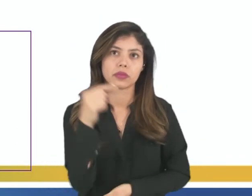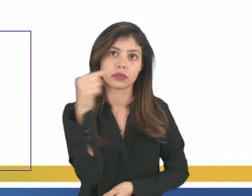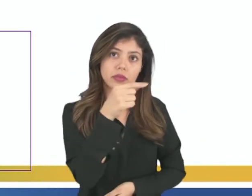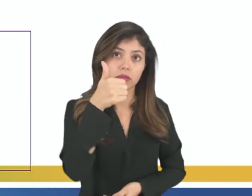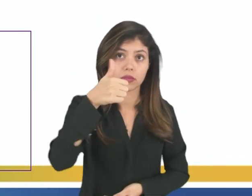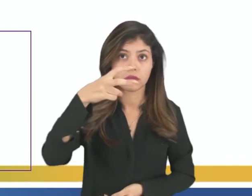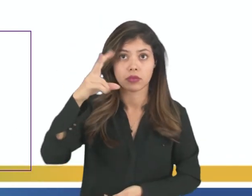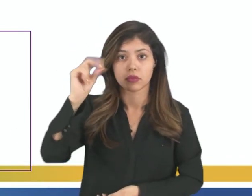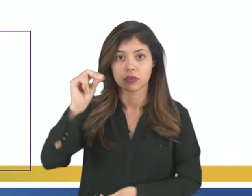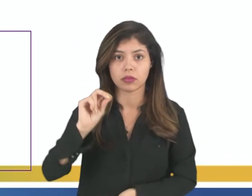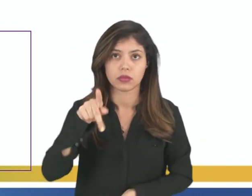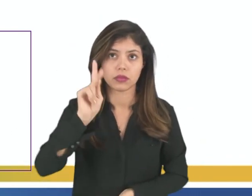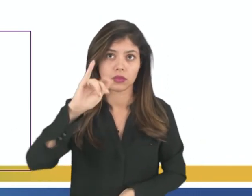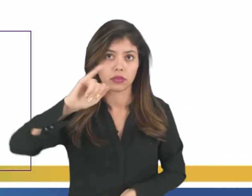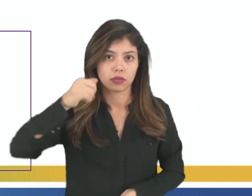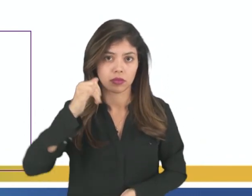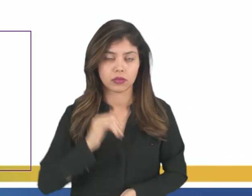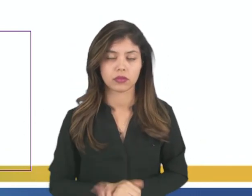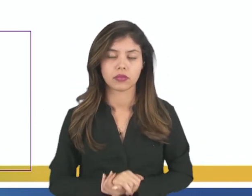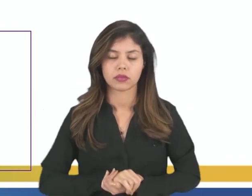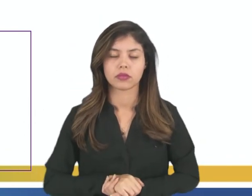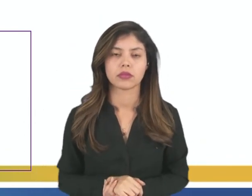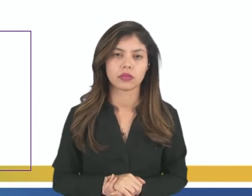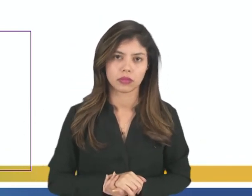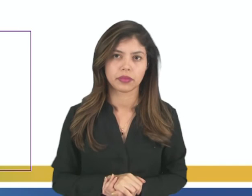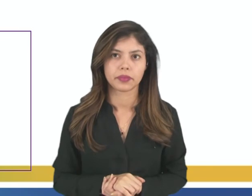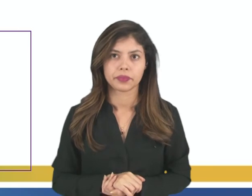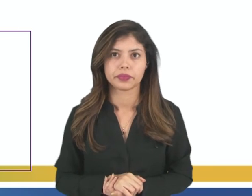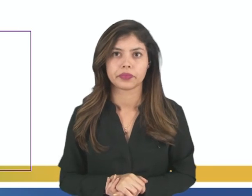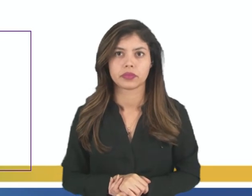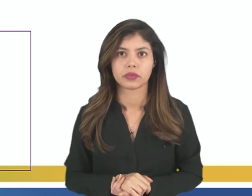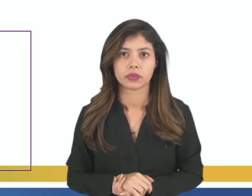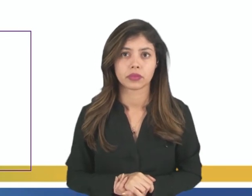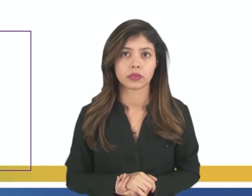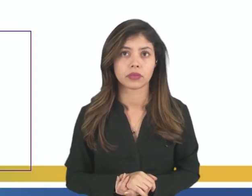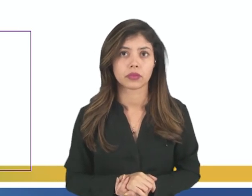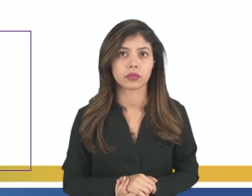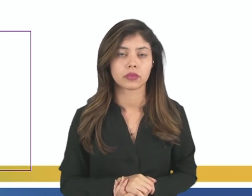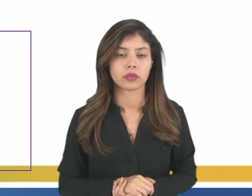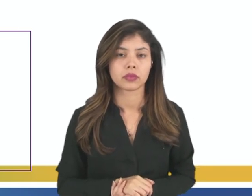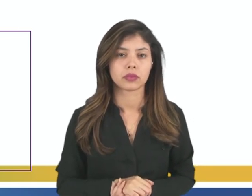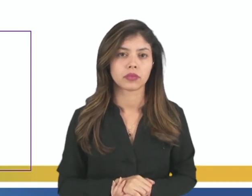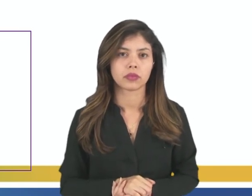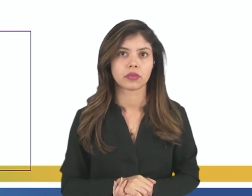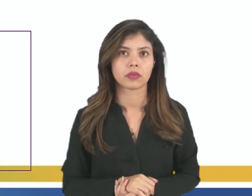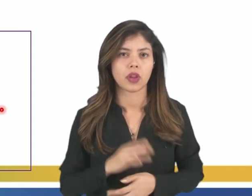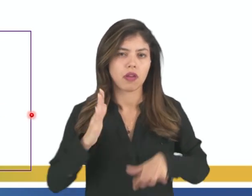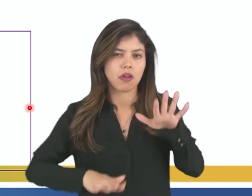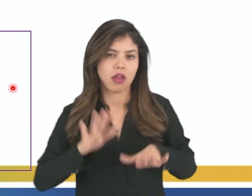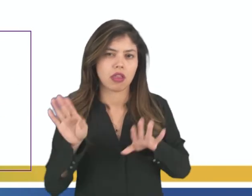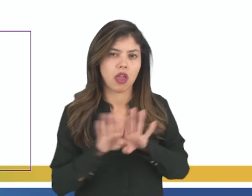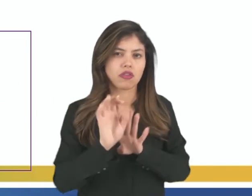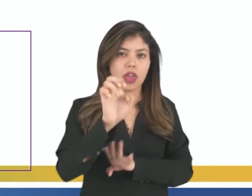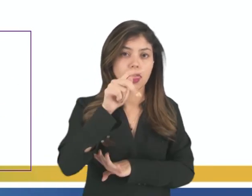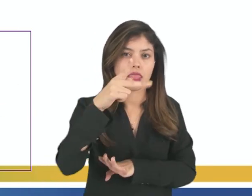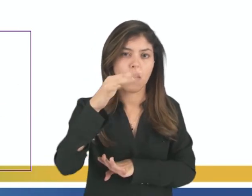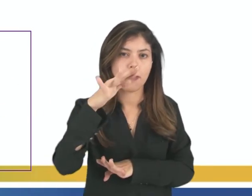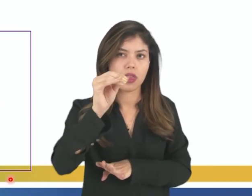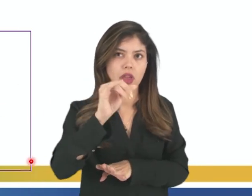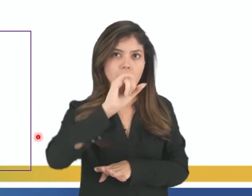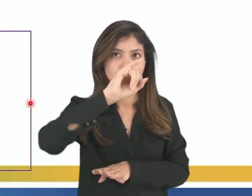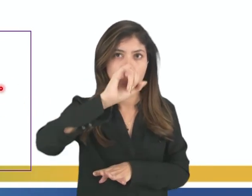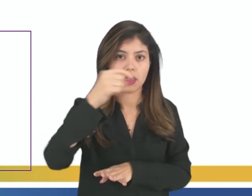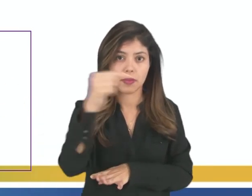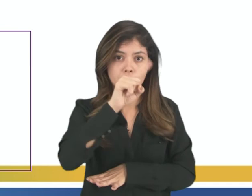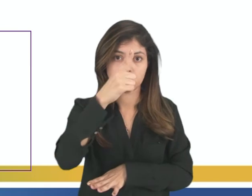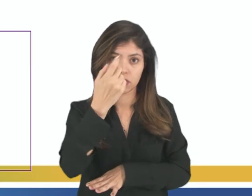Então, menos 930 mais 780, isso vai dar para a gente uma variação de entalpia de